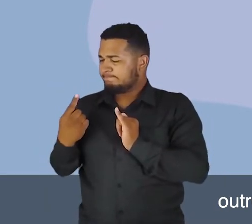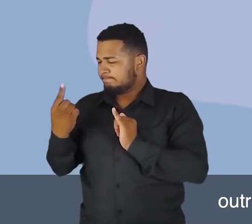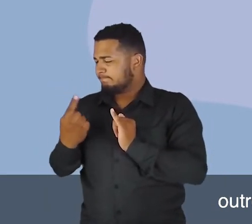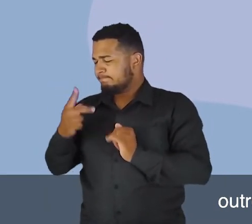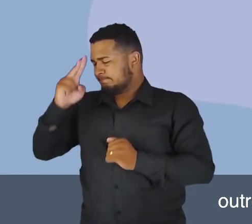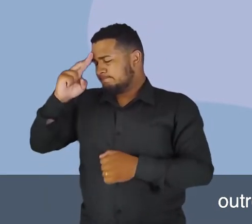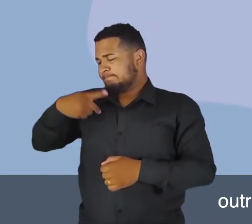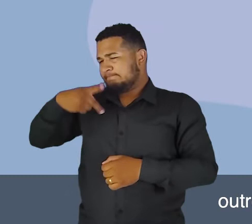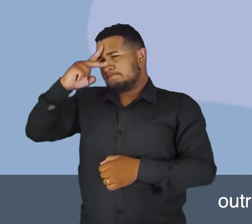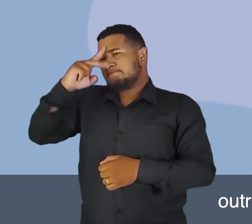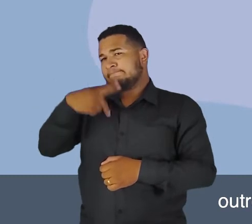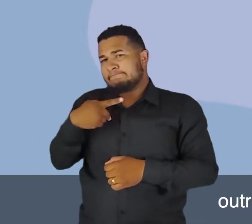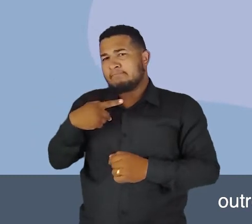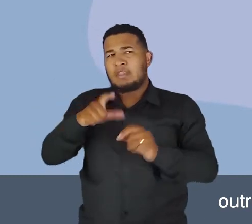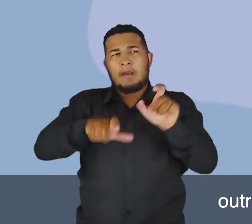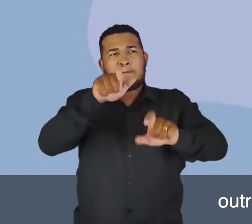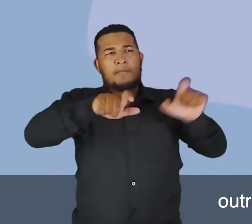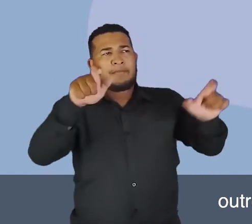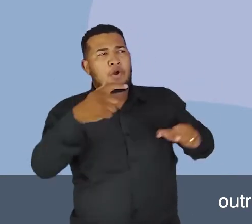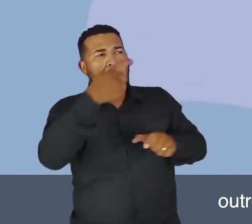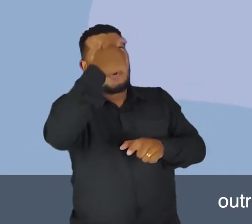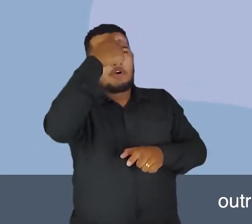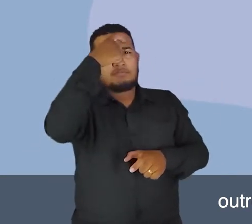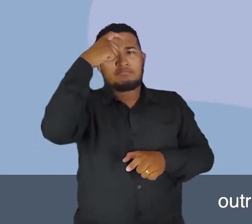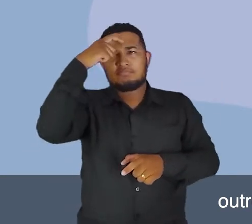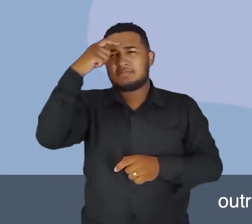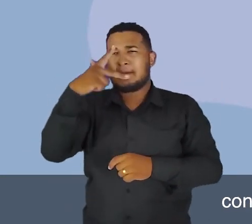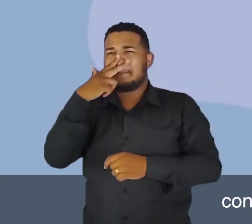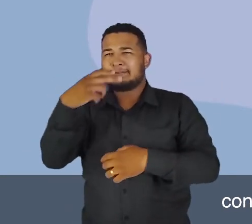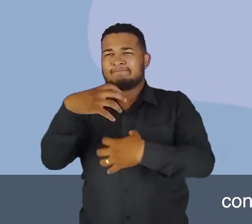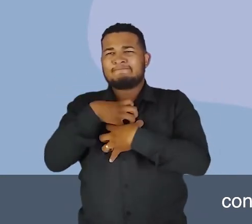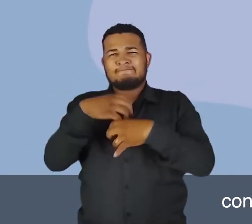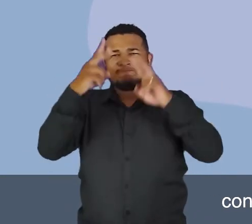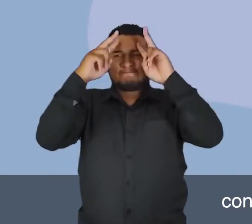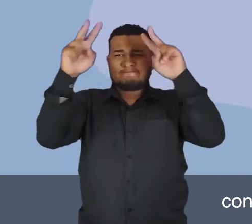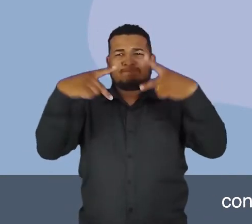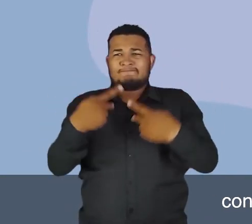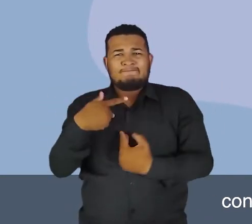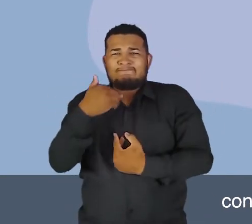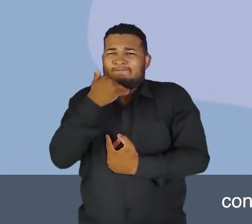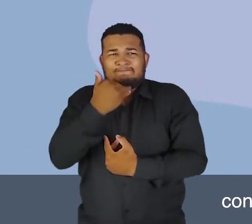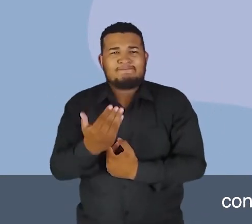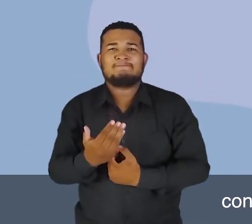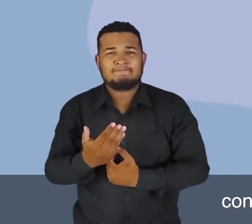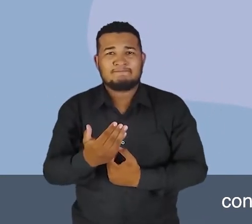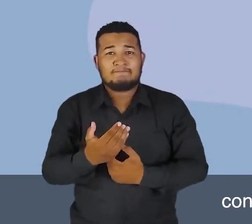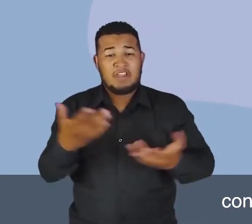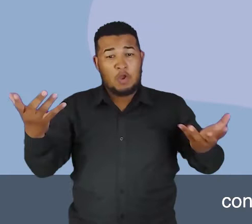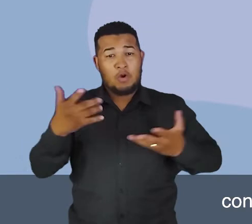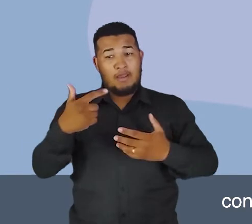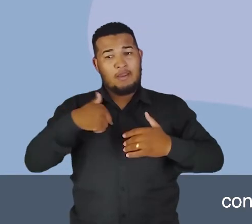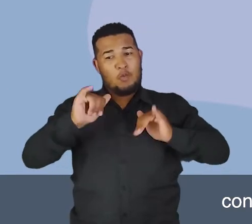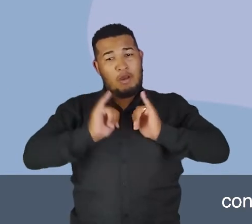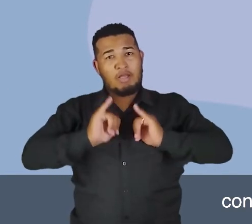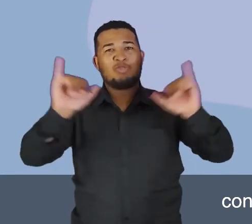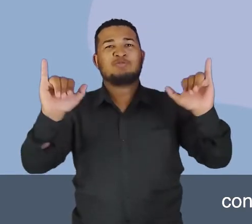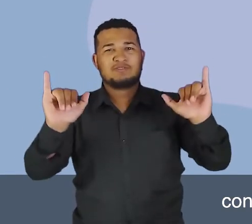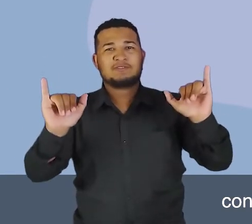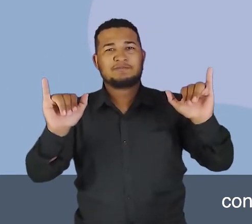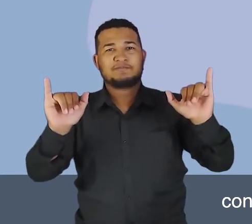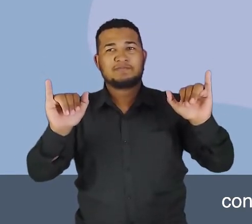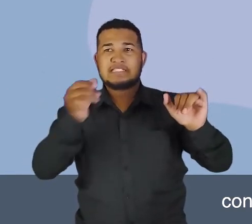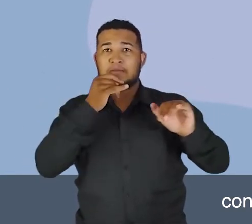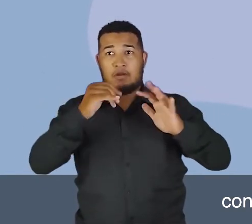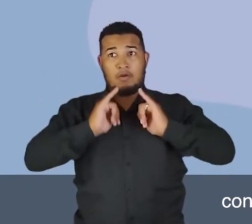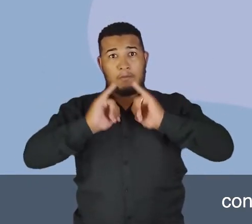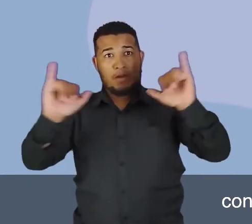seres diversos e conscientes de sua humana, invencível condição. Agora sou anúncio, ora vulgar,